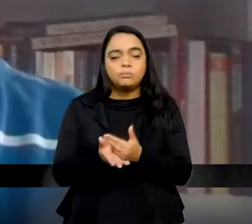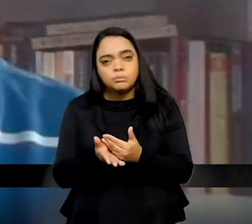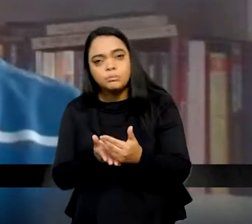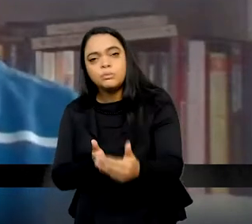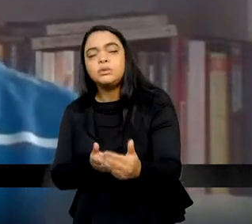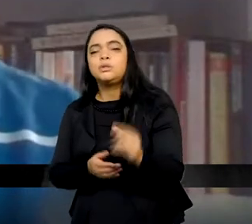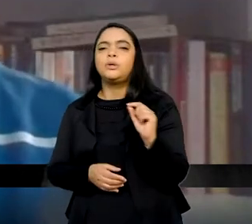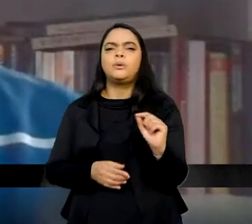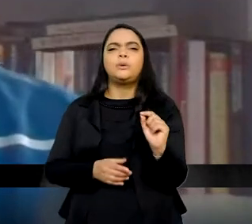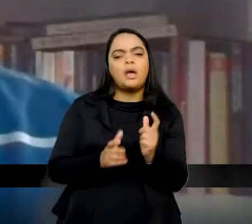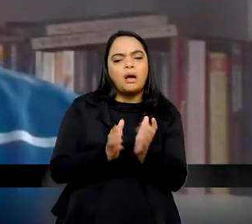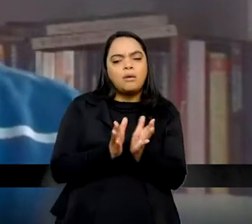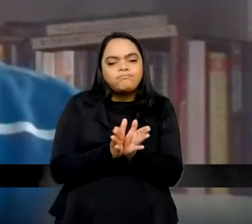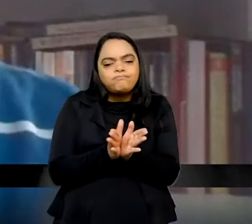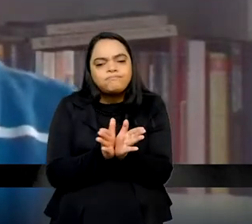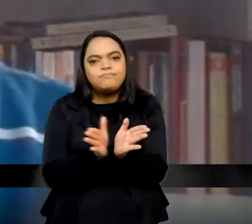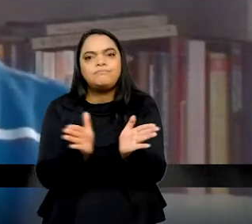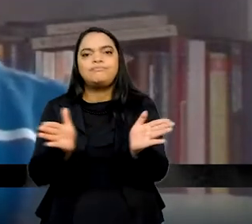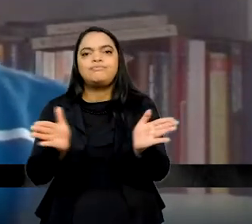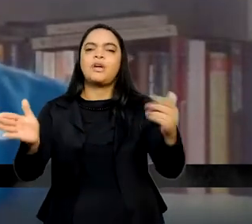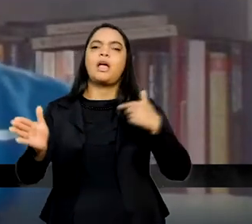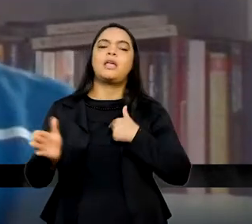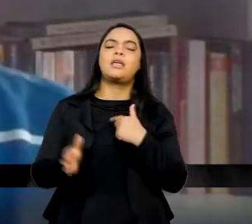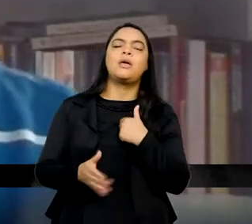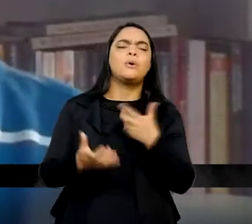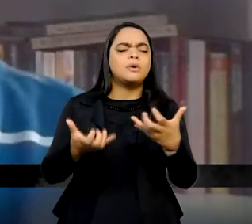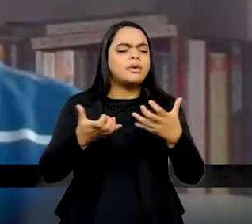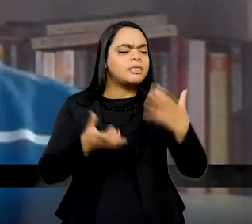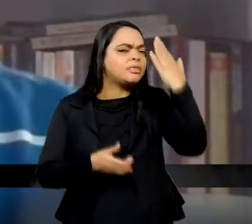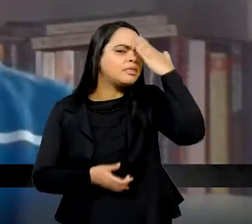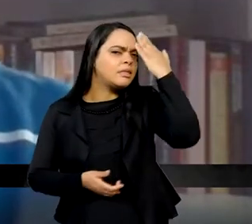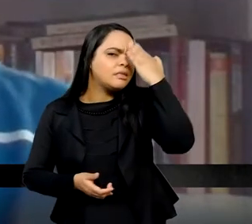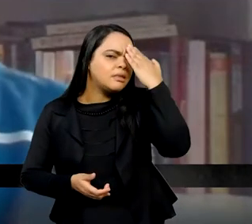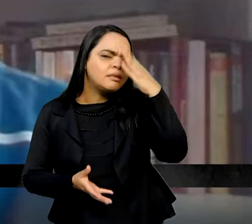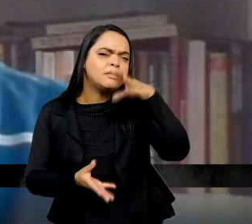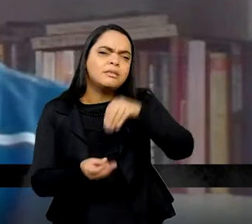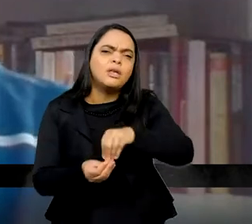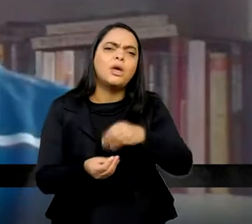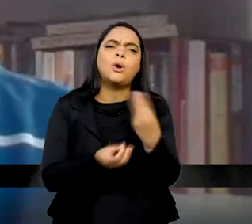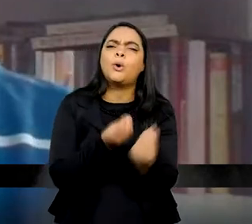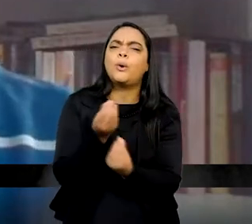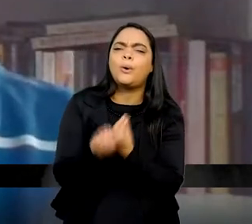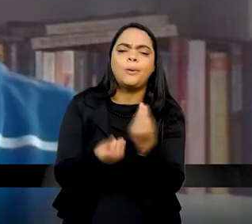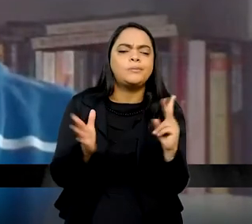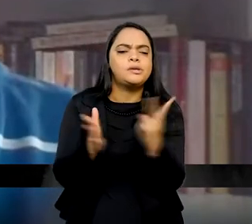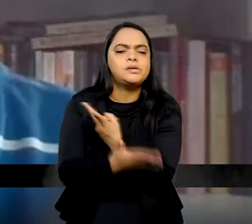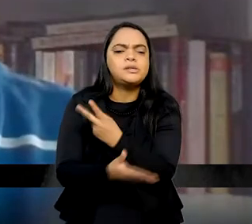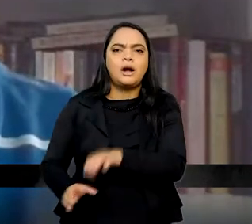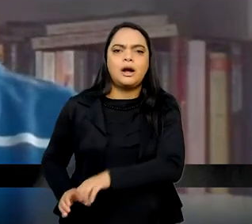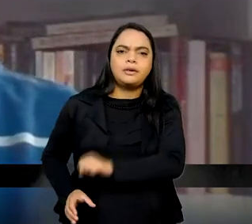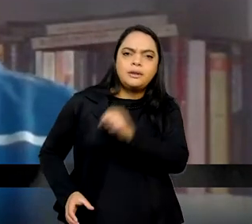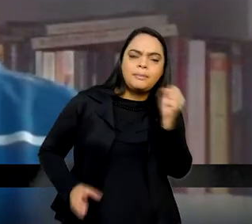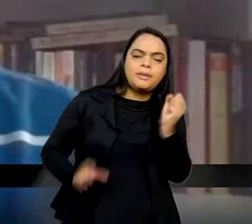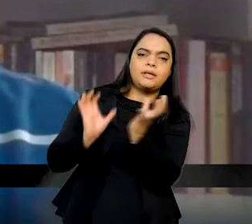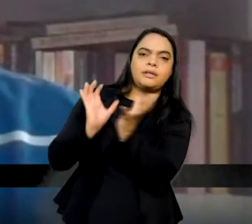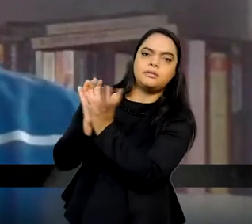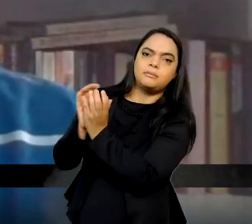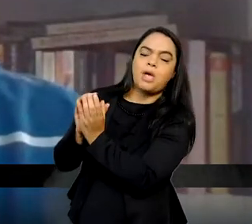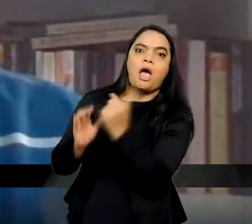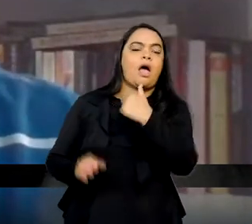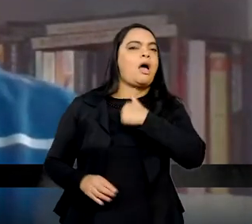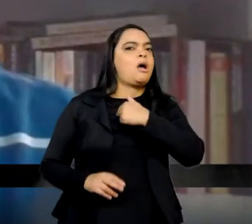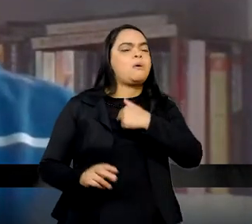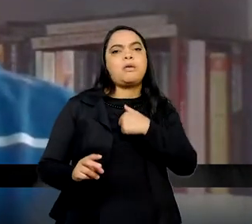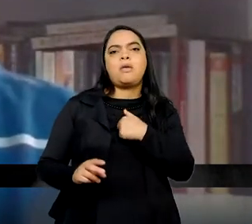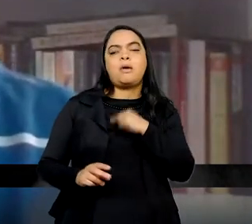daí eu fui ampliando esse olhar e queria entender como foi que se deu esse processo de independência de Pernambuco. Então, eu explorei